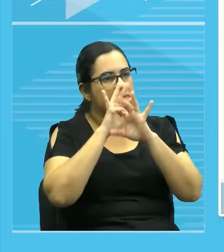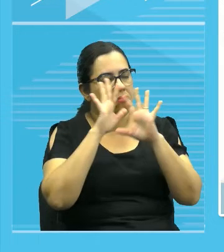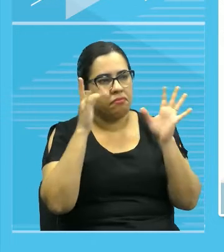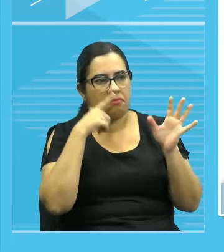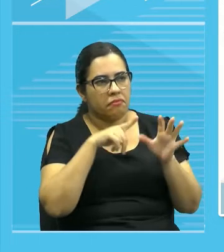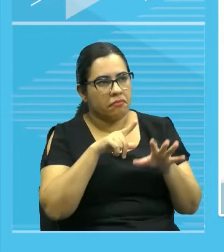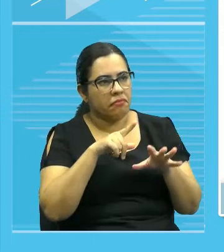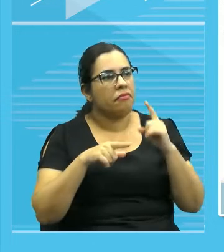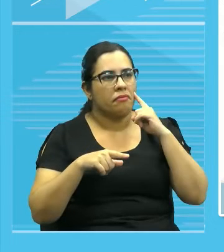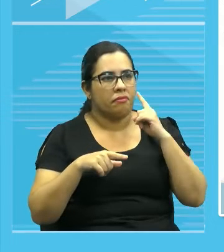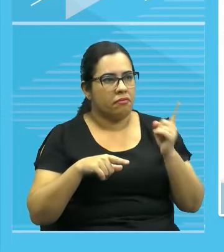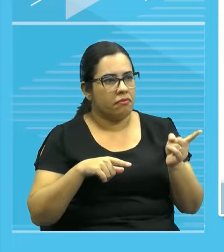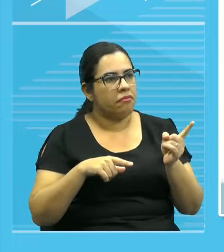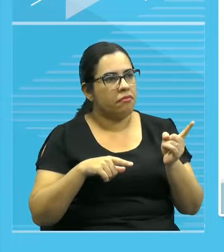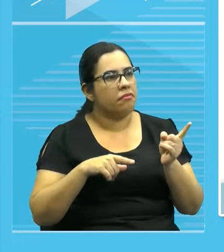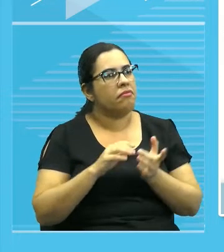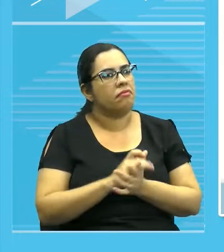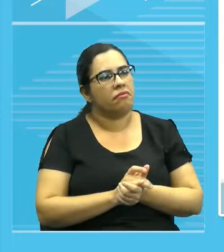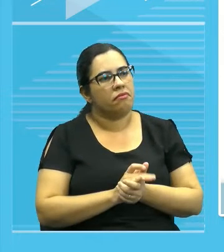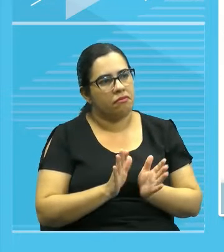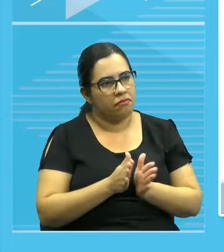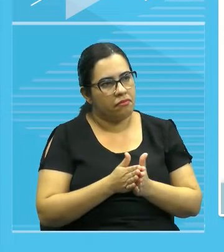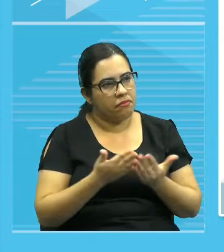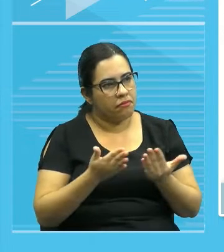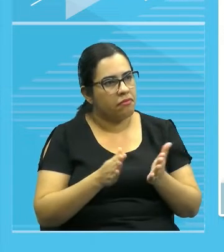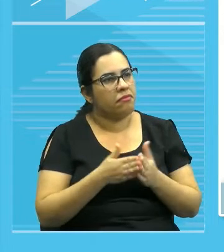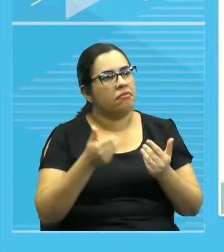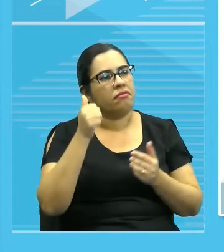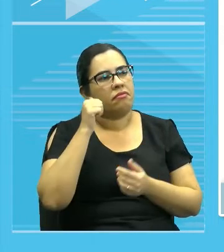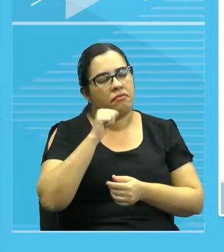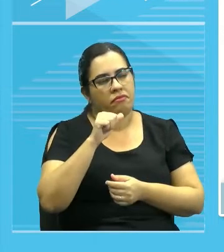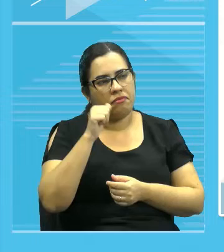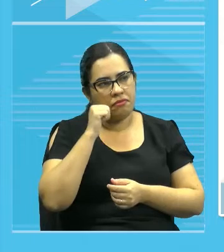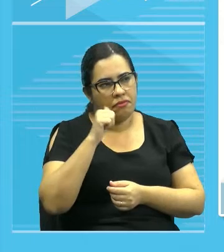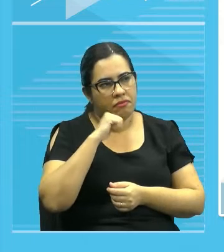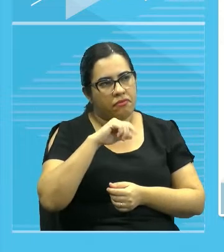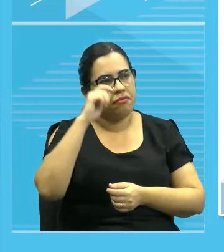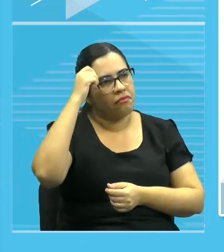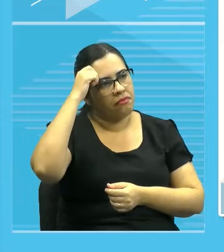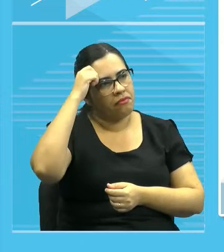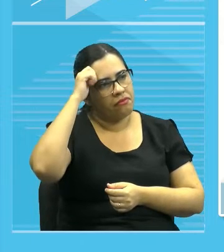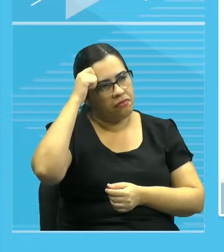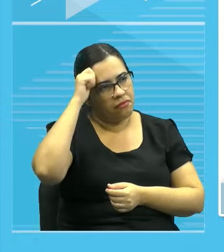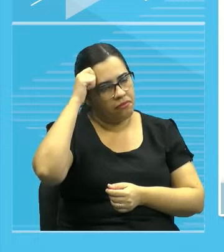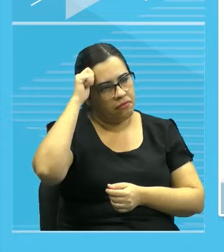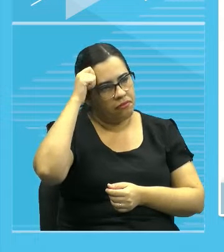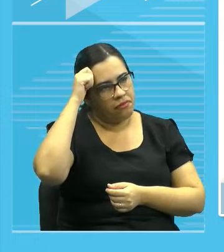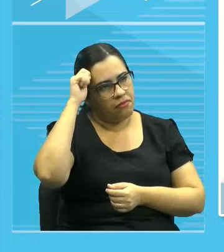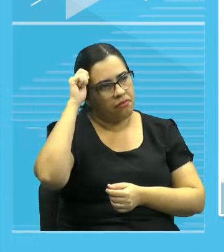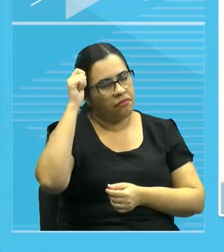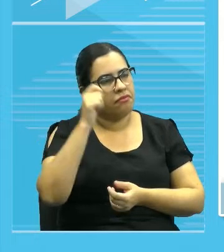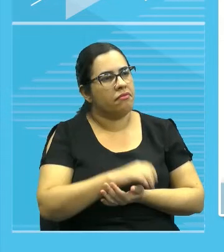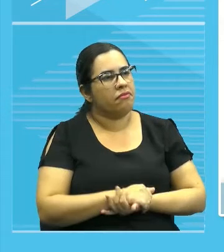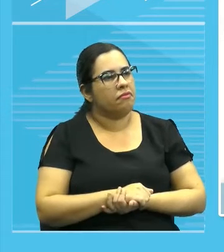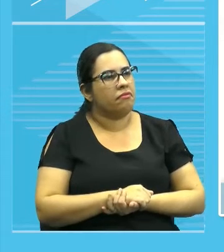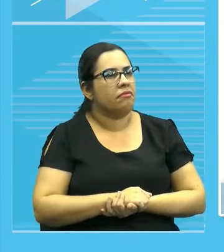Esse pobre esmurro esse Negra esbierra